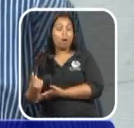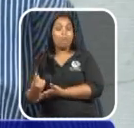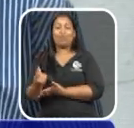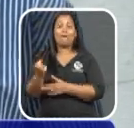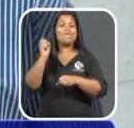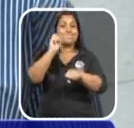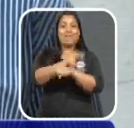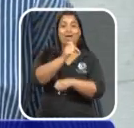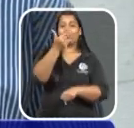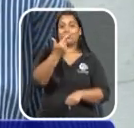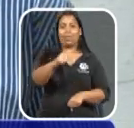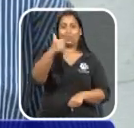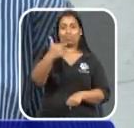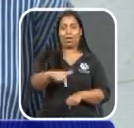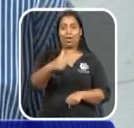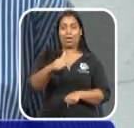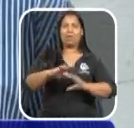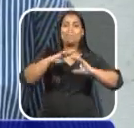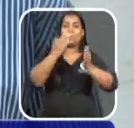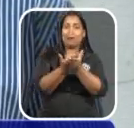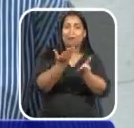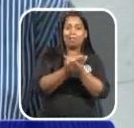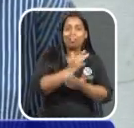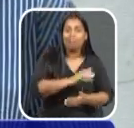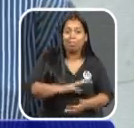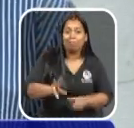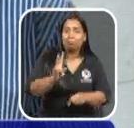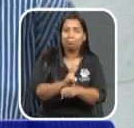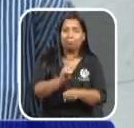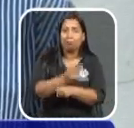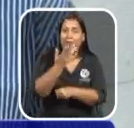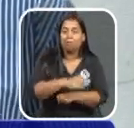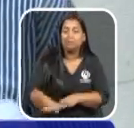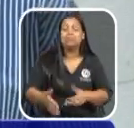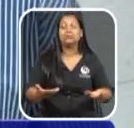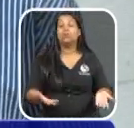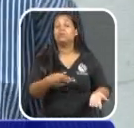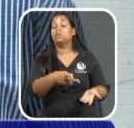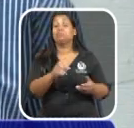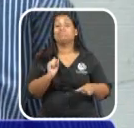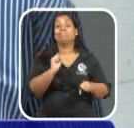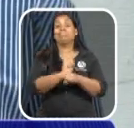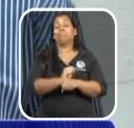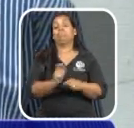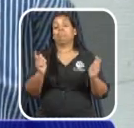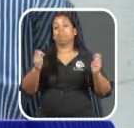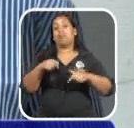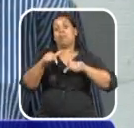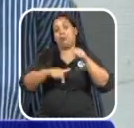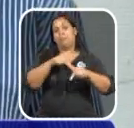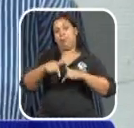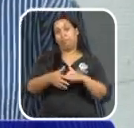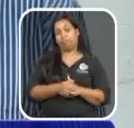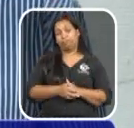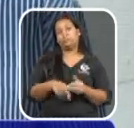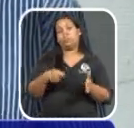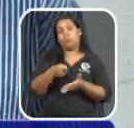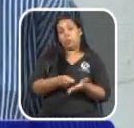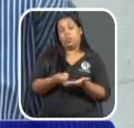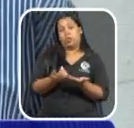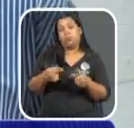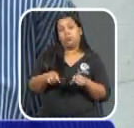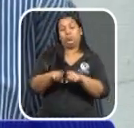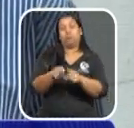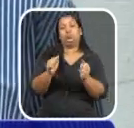encontram vaga nas creches municipais, fazendo com que elas fiquem inibidas de poderem trabalhar. Lutamos juntos